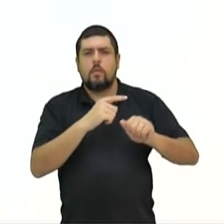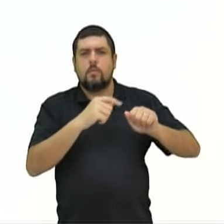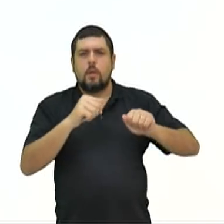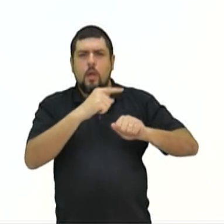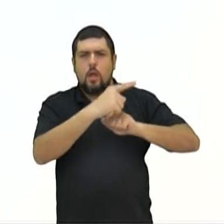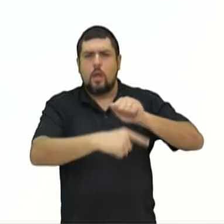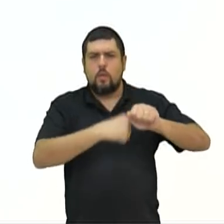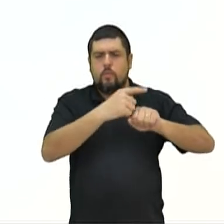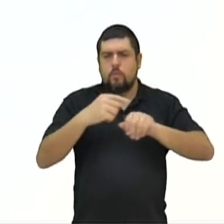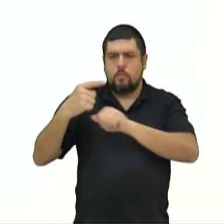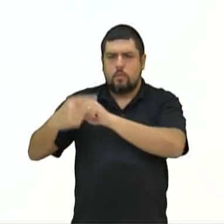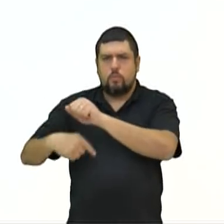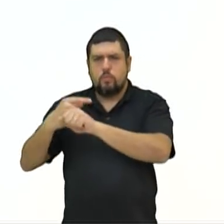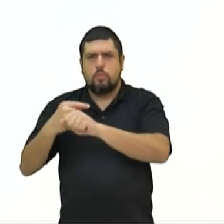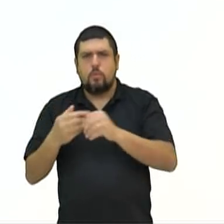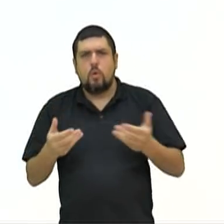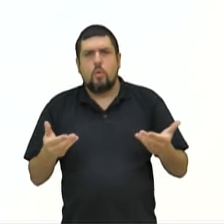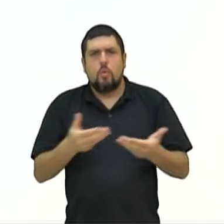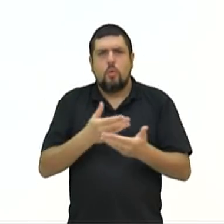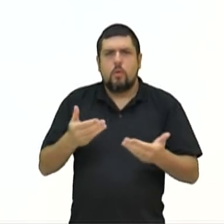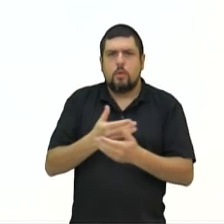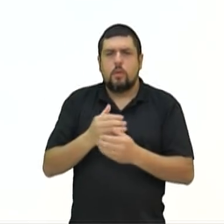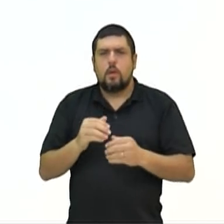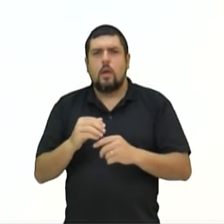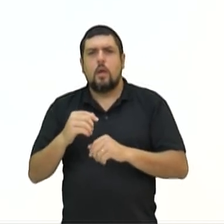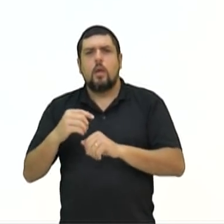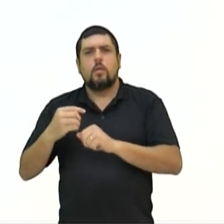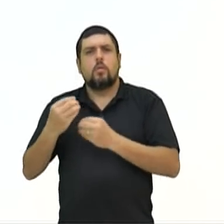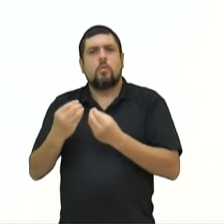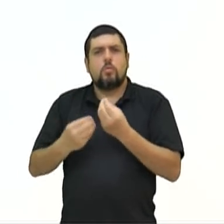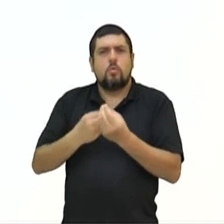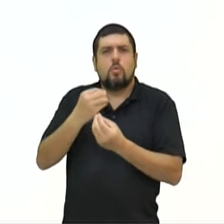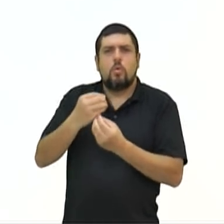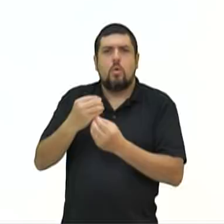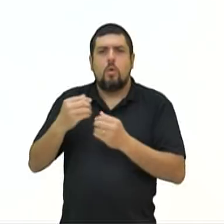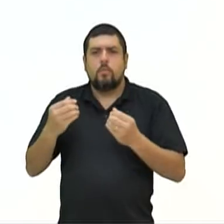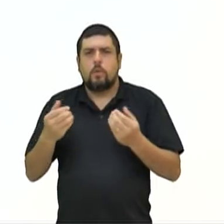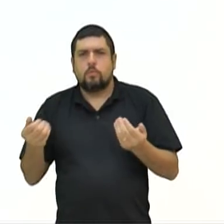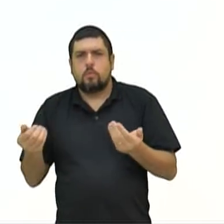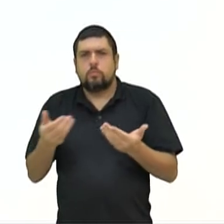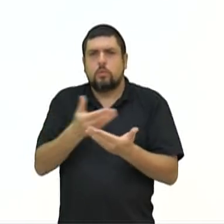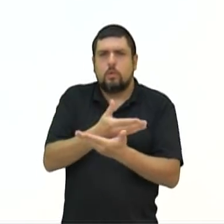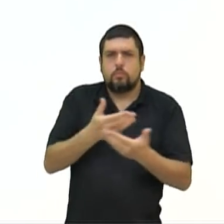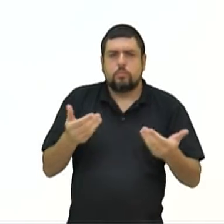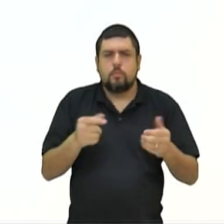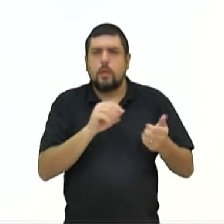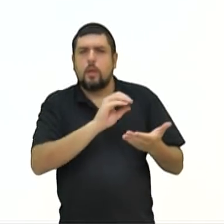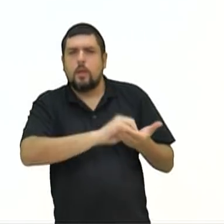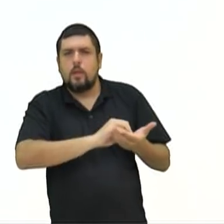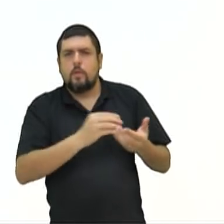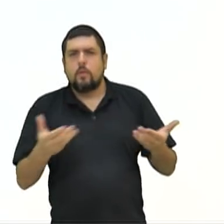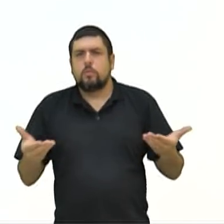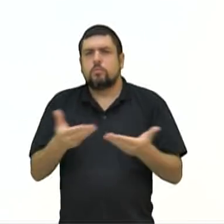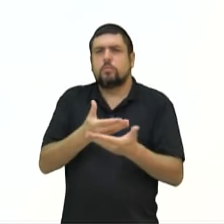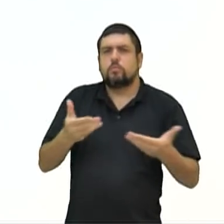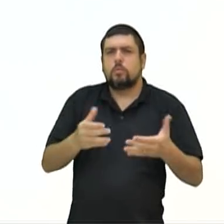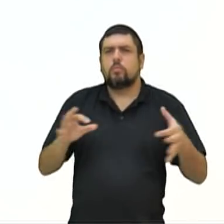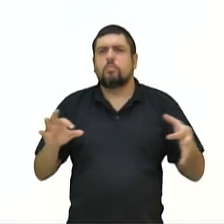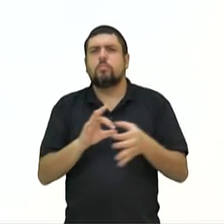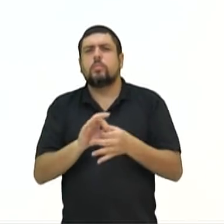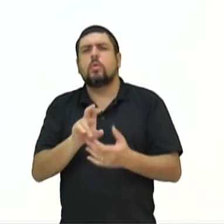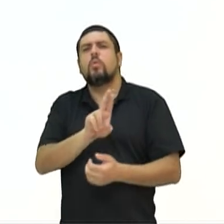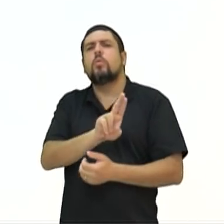ocorre doação de elétrons. Quem tem elétron sobrando, dá de presente para quem tem elétron faltando. Qual é o nome desse tipo de